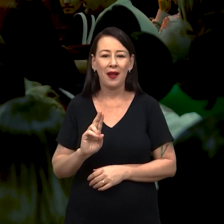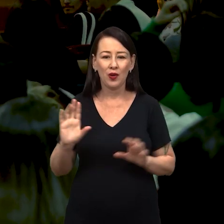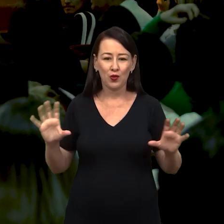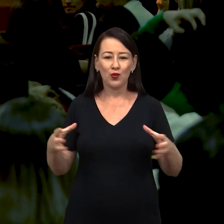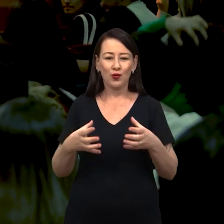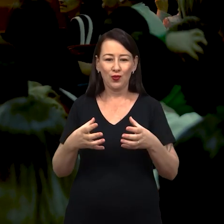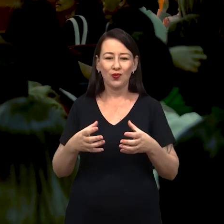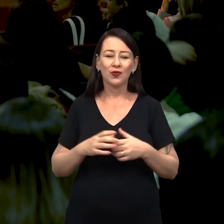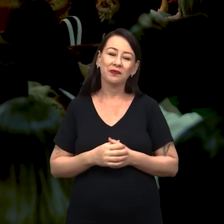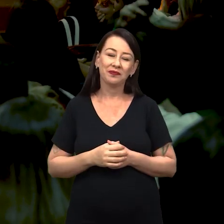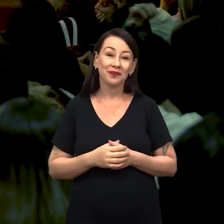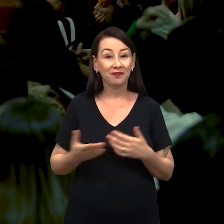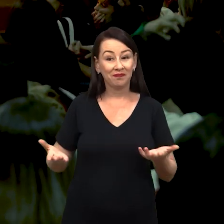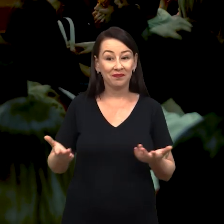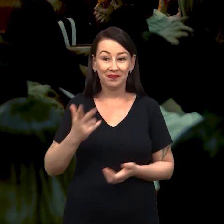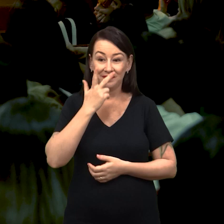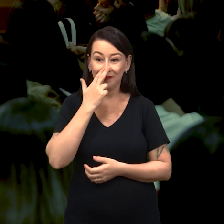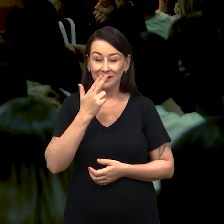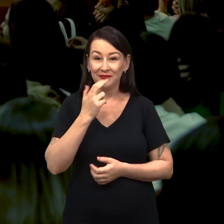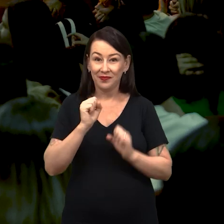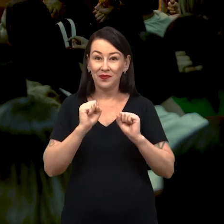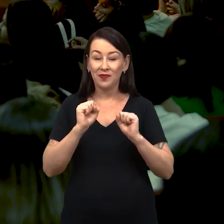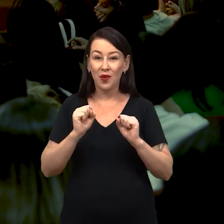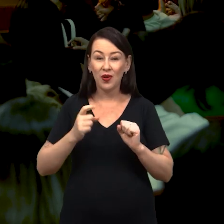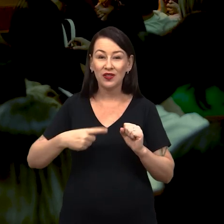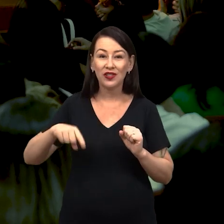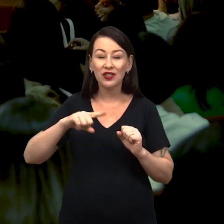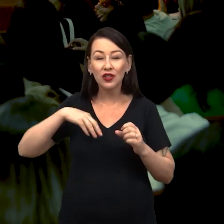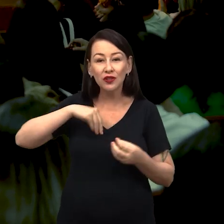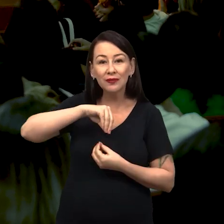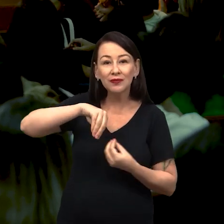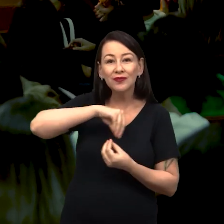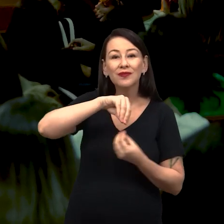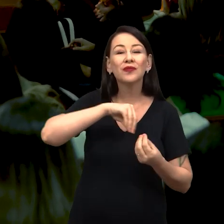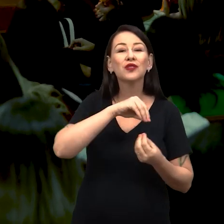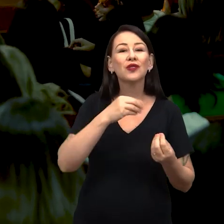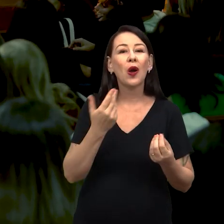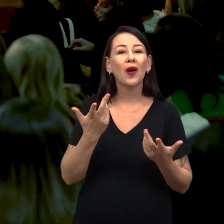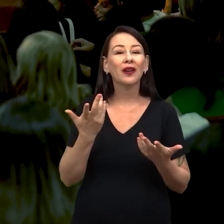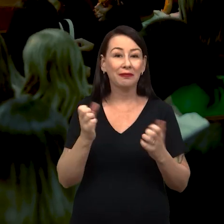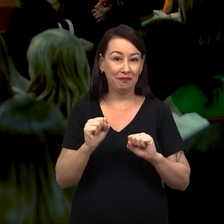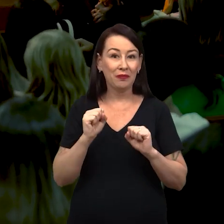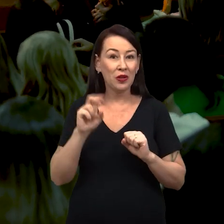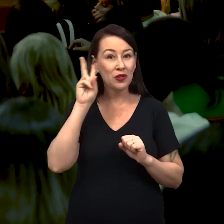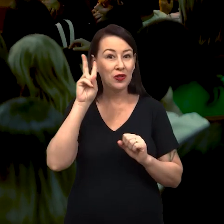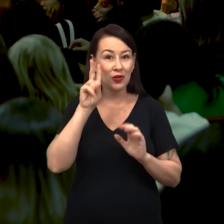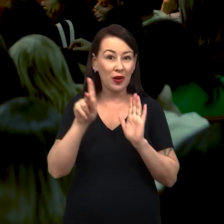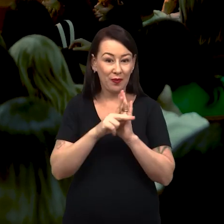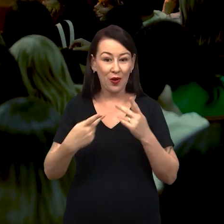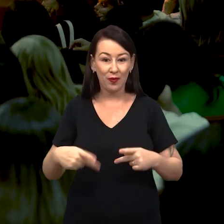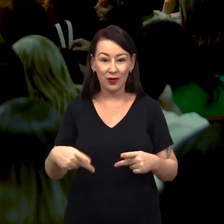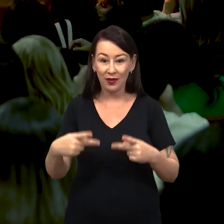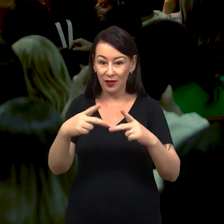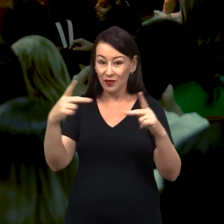Barão, era. Olha. Quem sabe, escutando essas cantigas, a gente volta a enxergar esse território